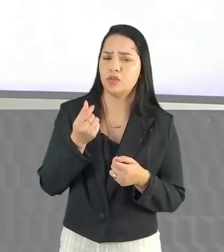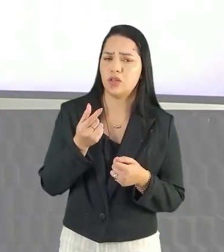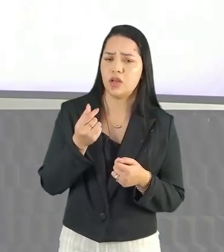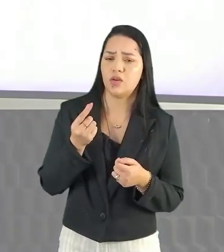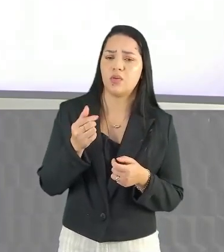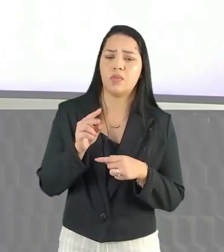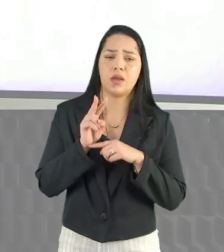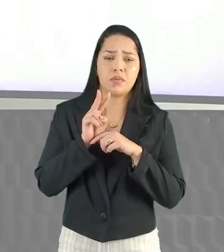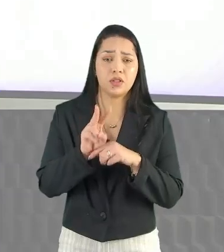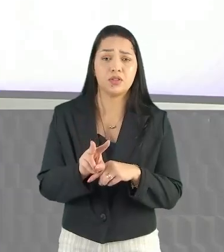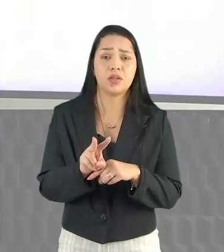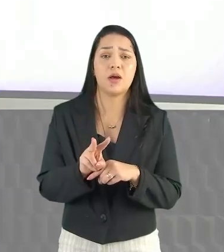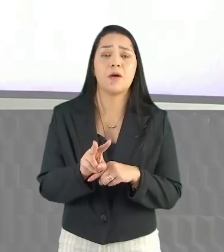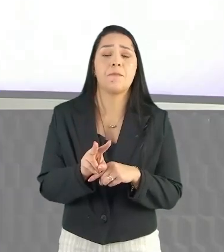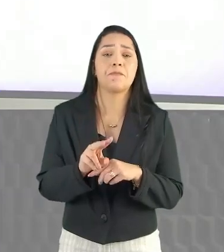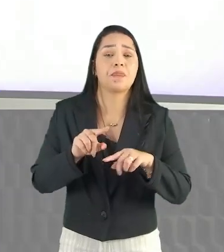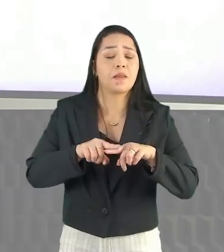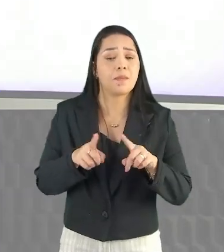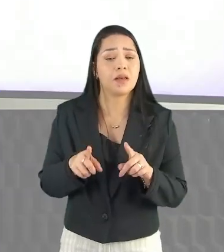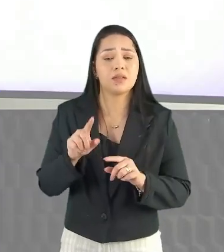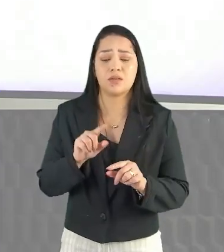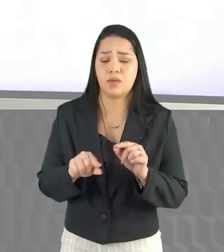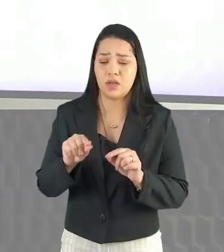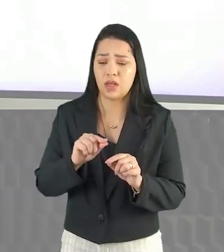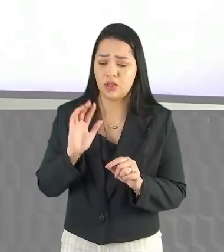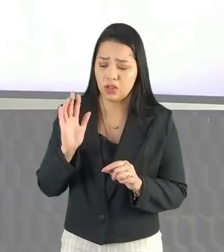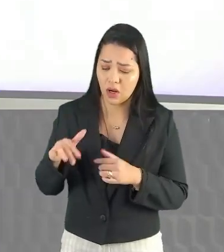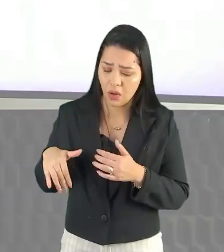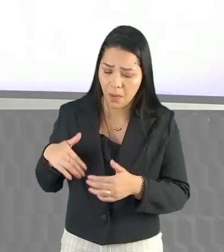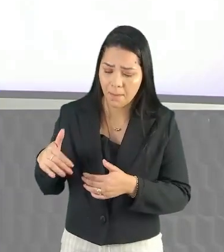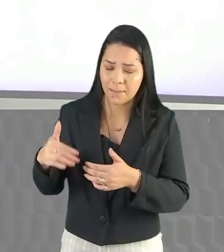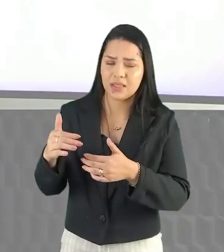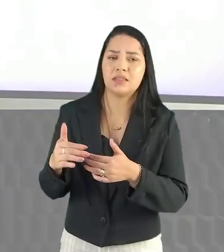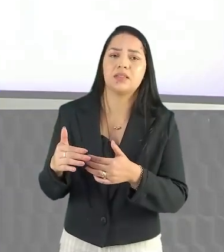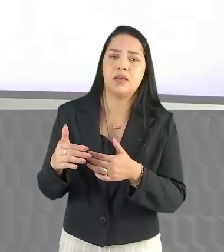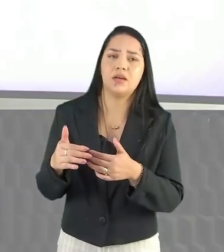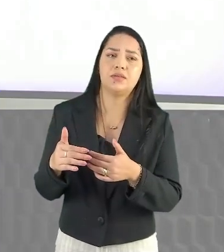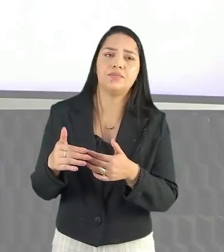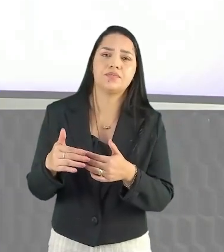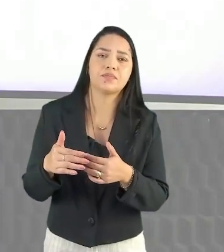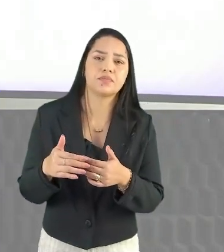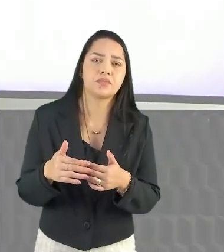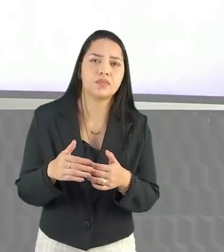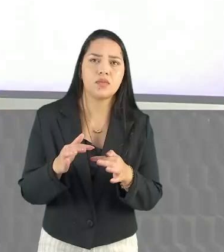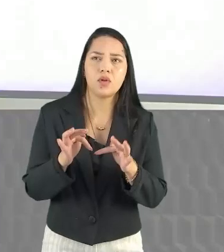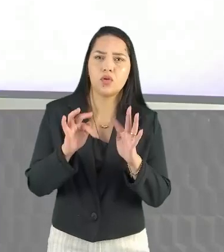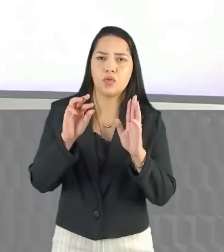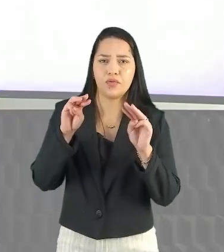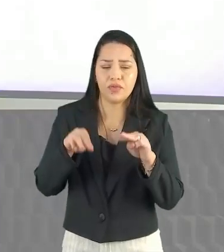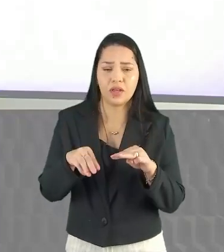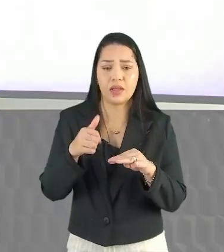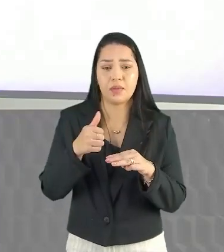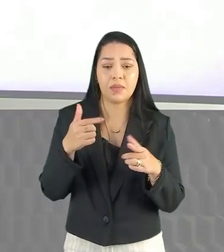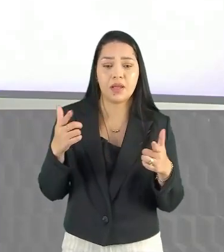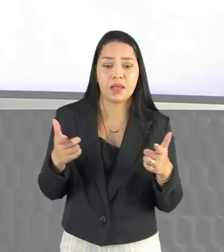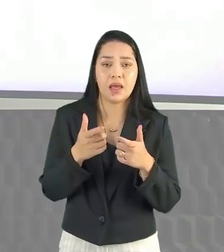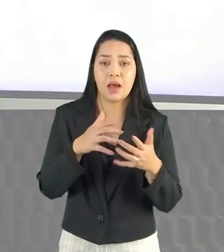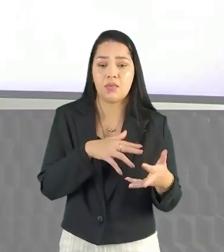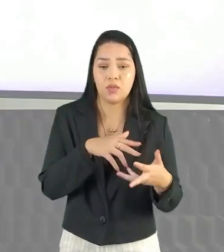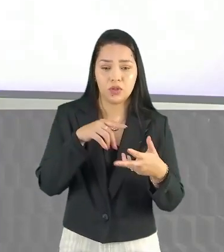países europeus que estavam em guerra. Só que, com o passar do final da Primeira Guerra